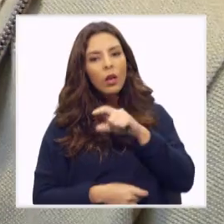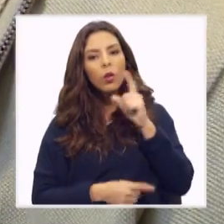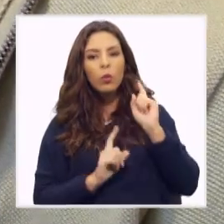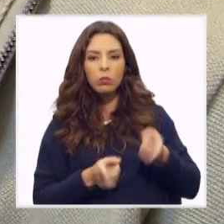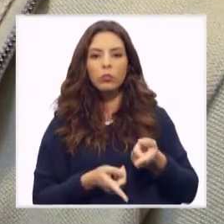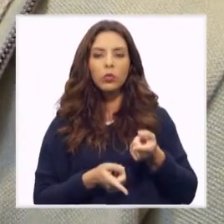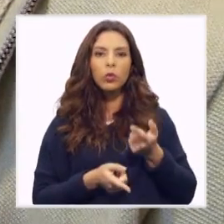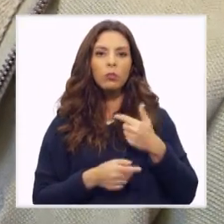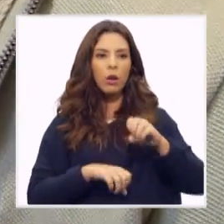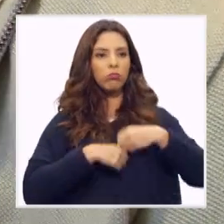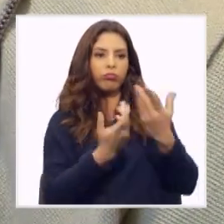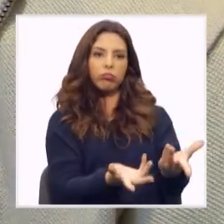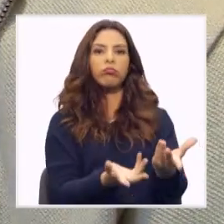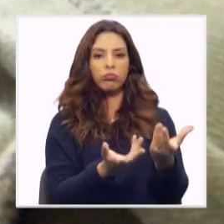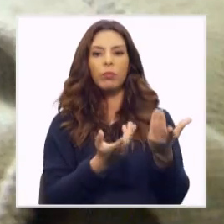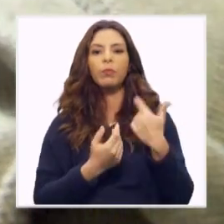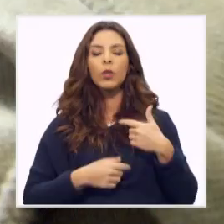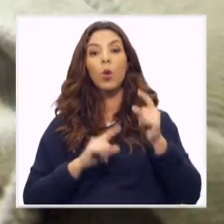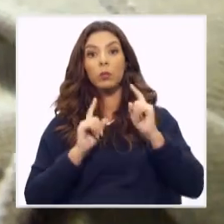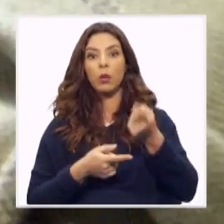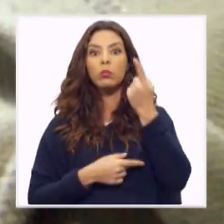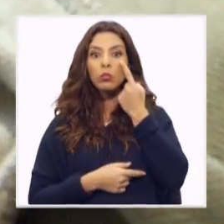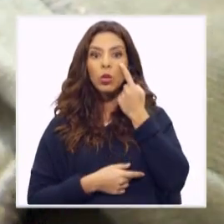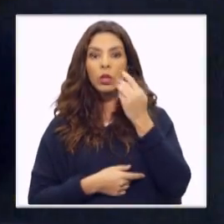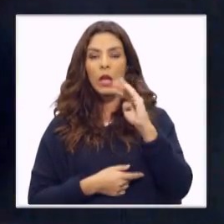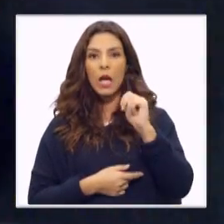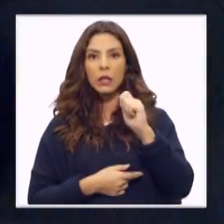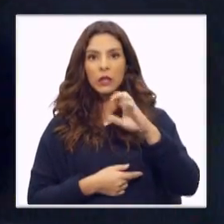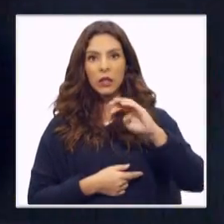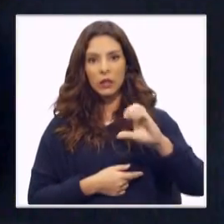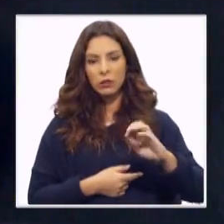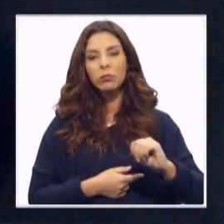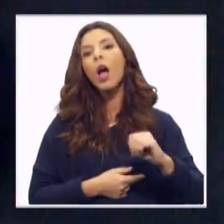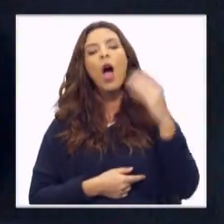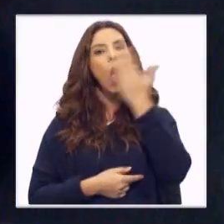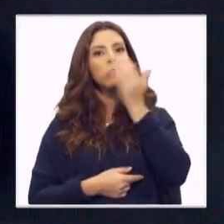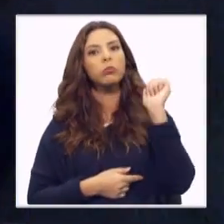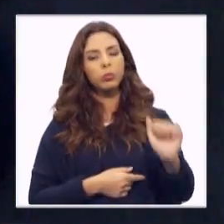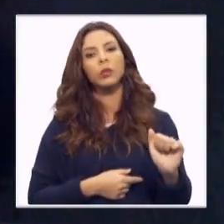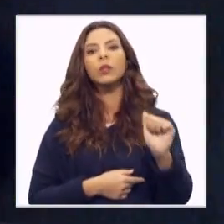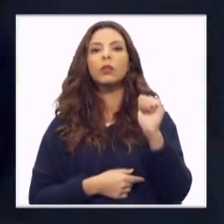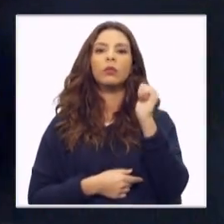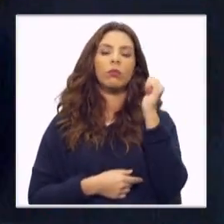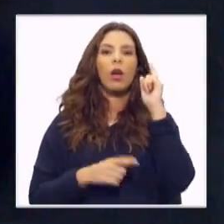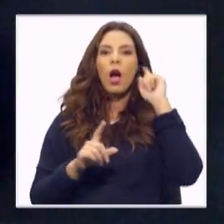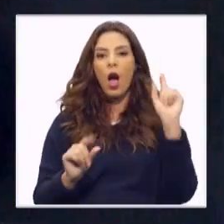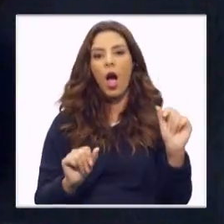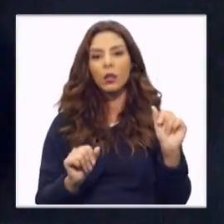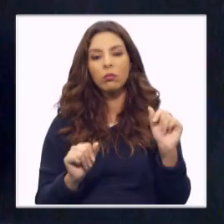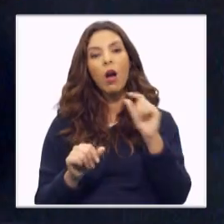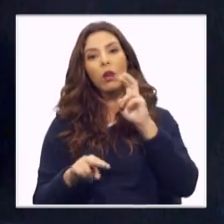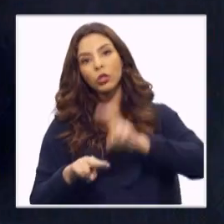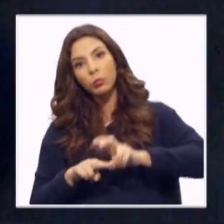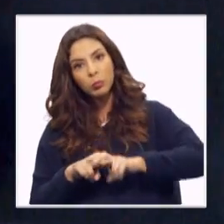podia desenvolver o meu gosto pela rádio. Descobri a ESCS, descobri que a ESCS tinha aulas de rádio no curso de jornalismo